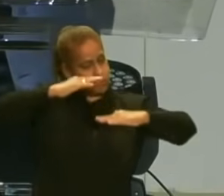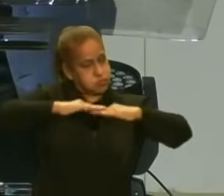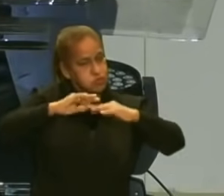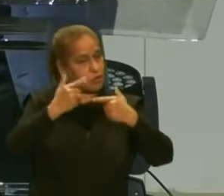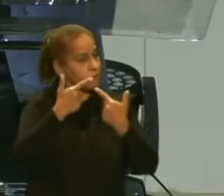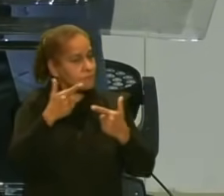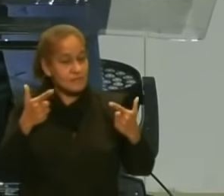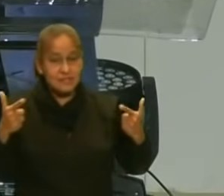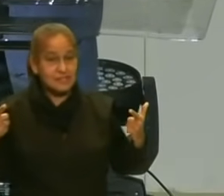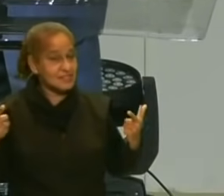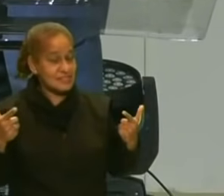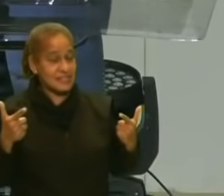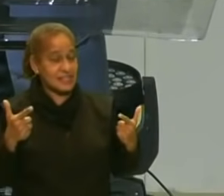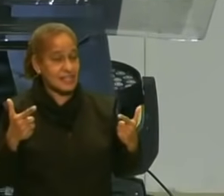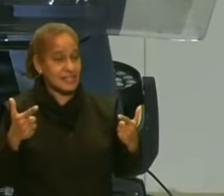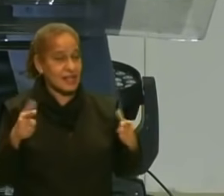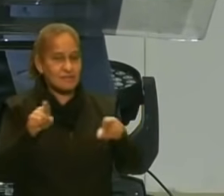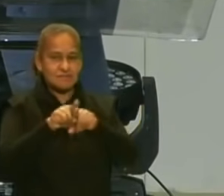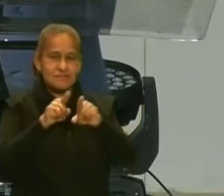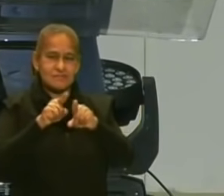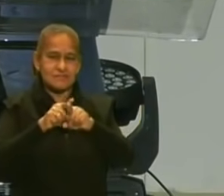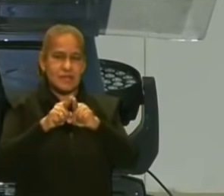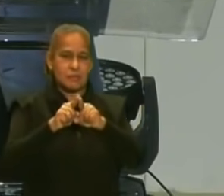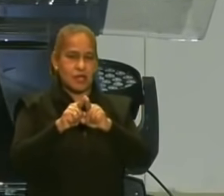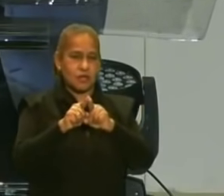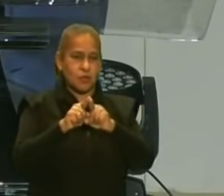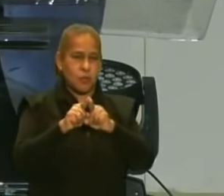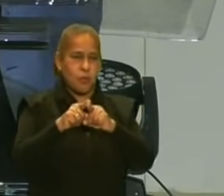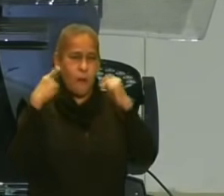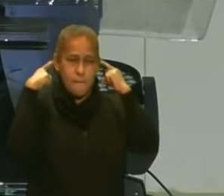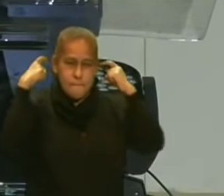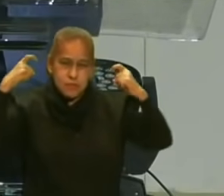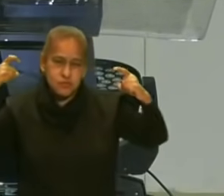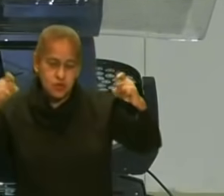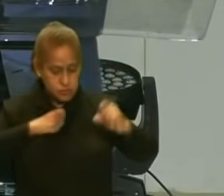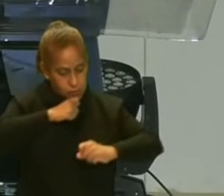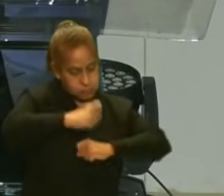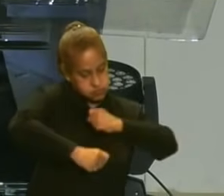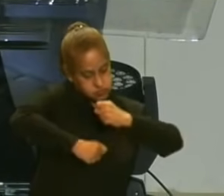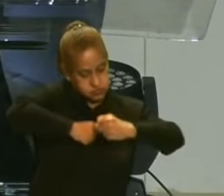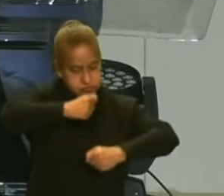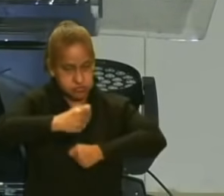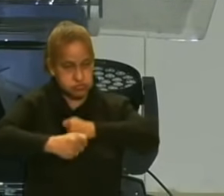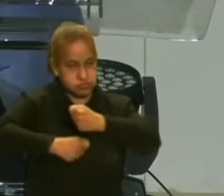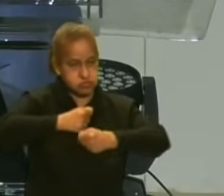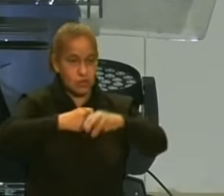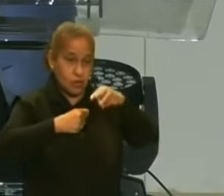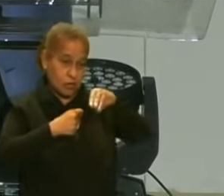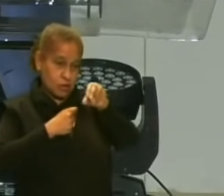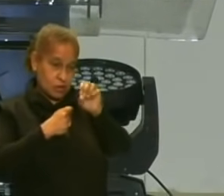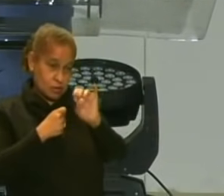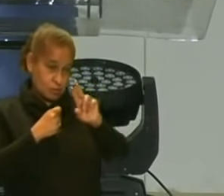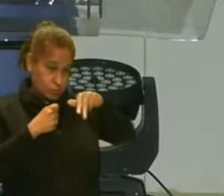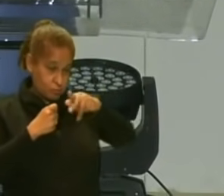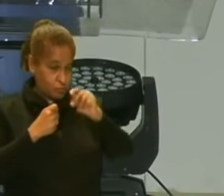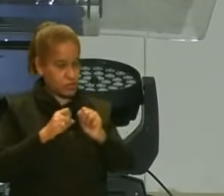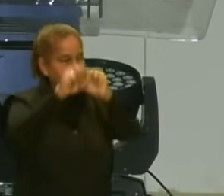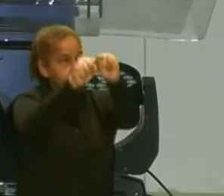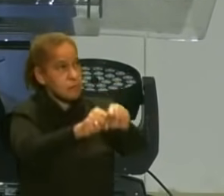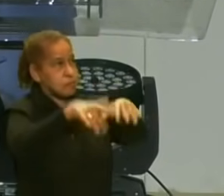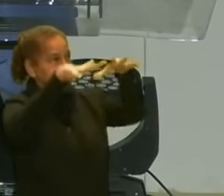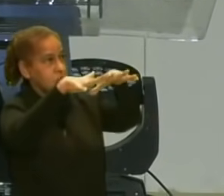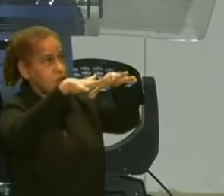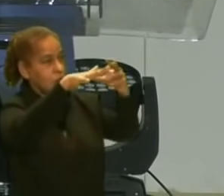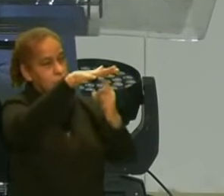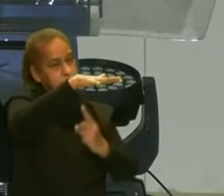mais se ouvirá em seu meio o ruído das pedras de moinho. Nunca mais brilhará dentro dos seus muros a luz da candeia. Nunca mais